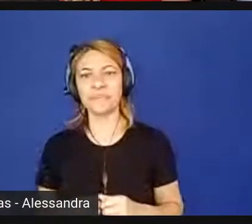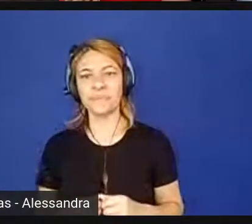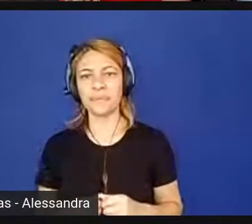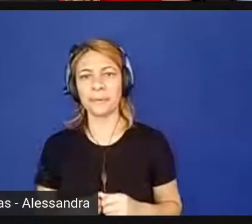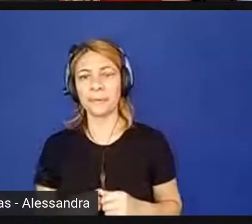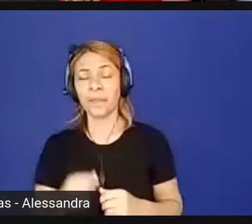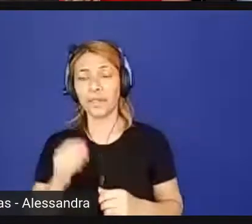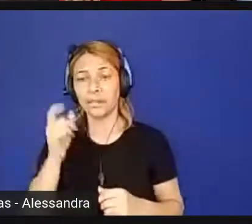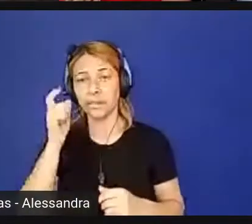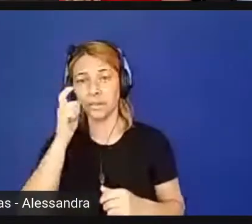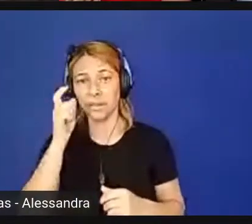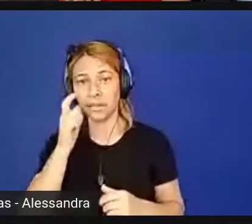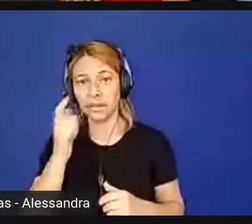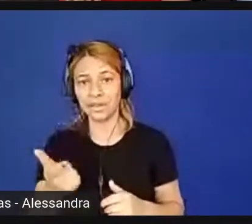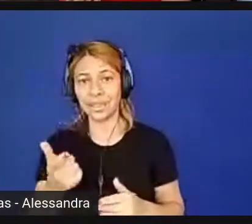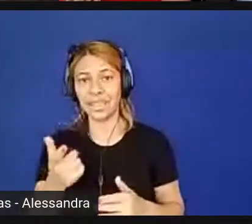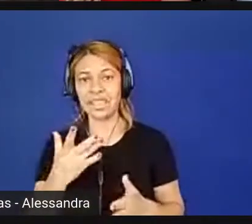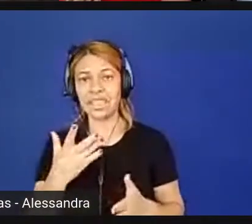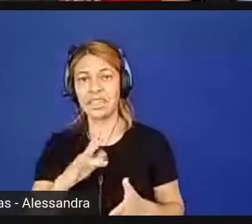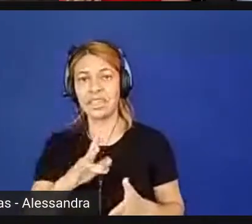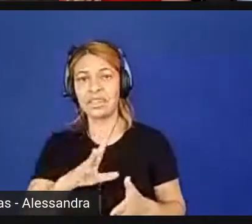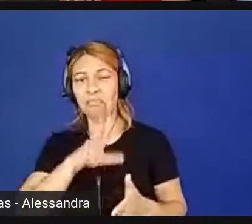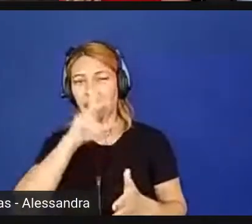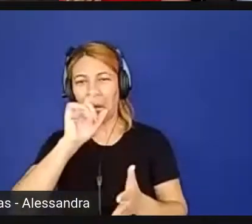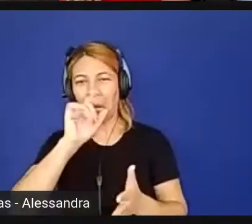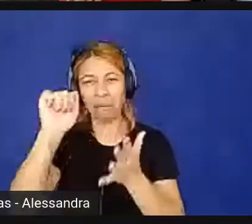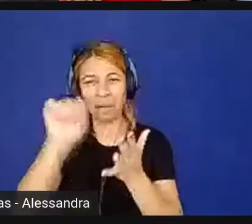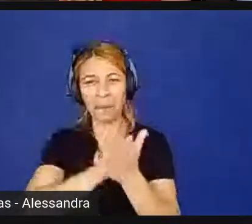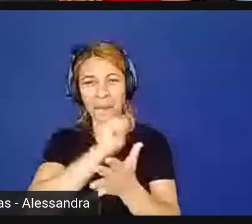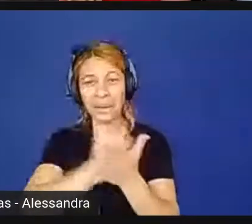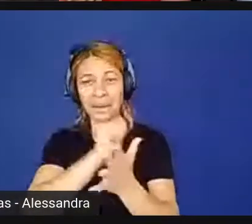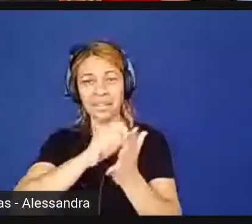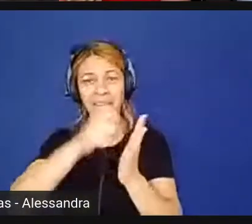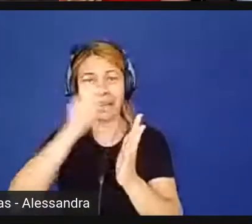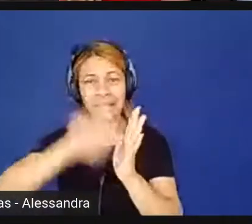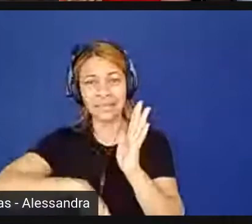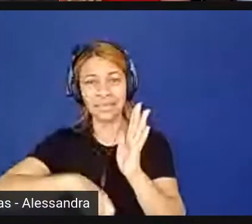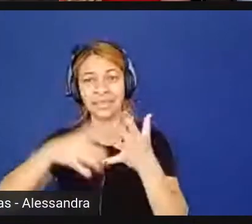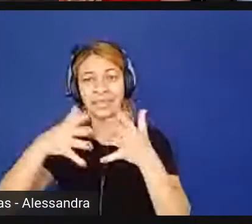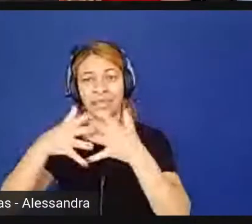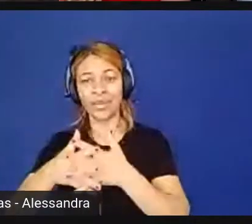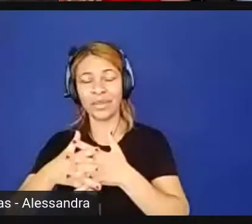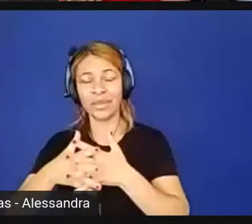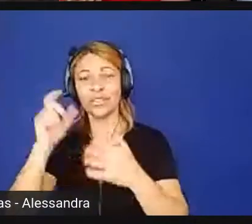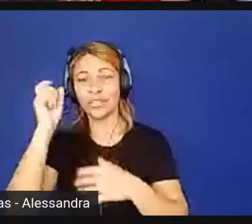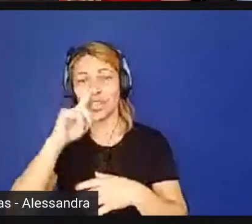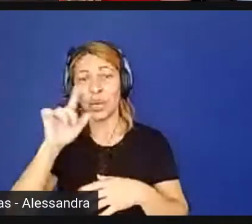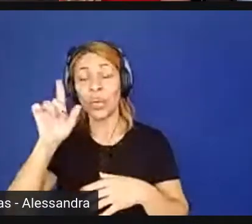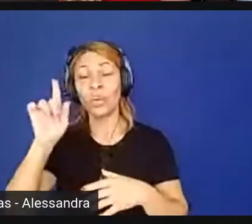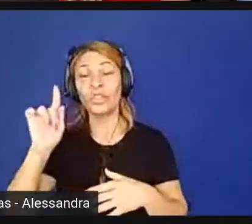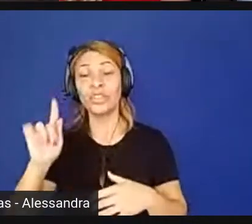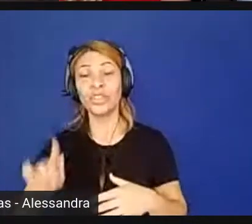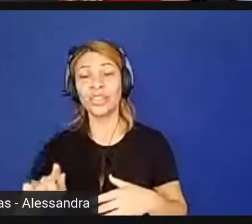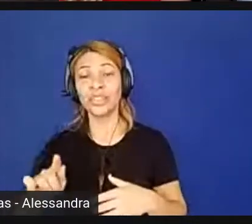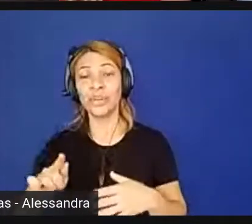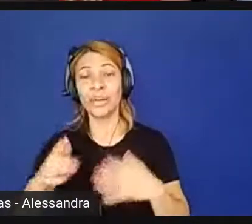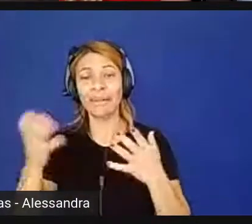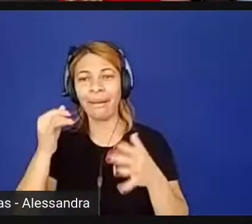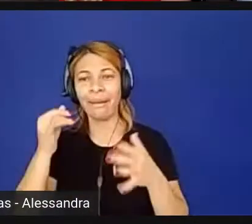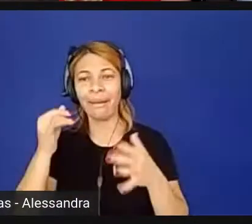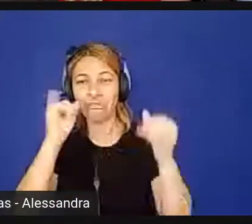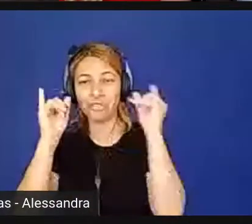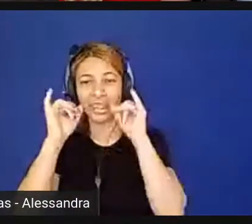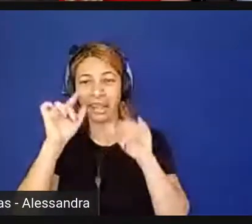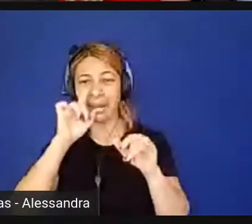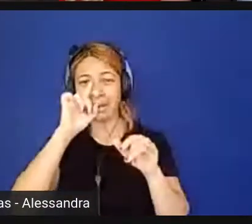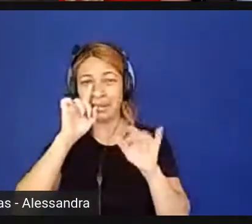Interessante. O apagão de canetas é um fenômeno que preocupa, que é justamente o fato do gestor ele ficar querendo evitar qualquer risco e acabar